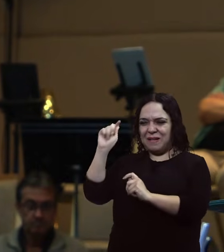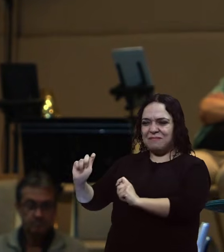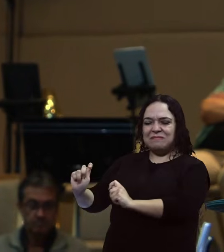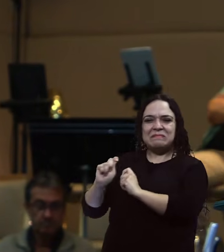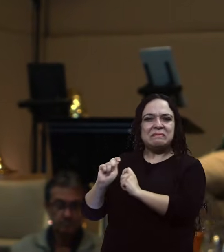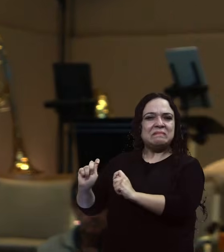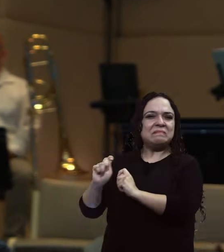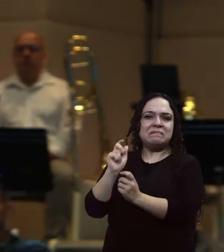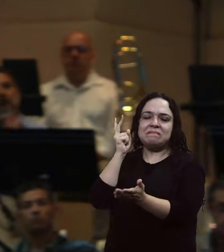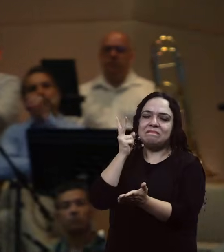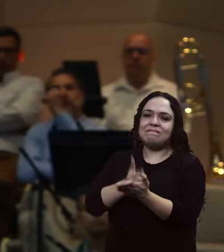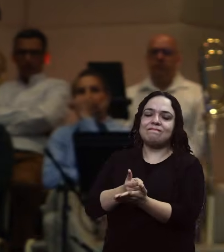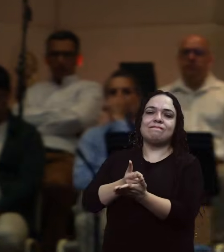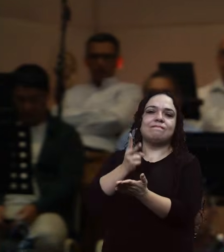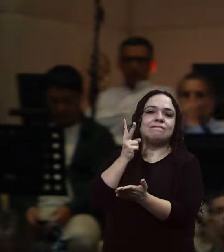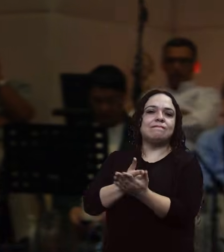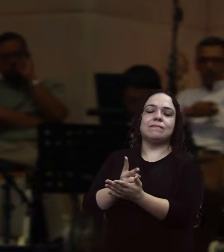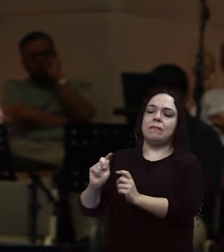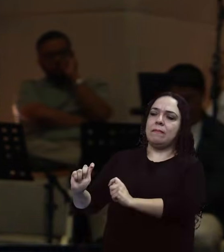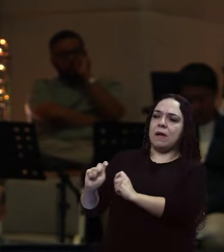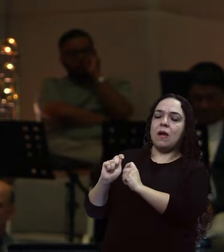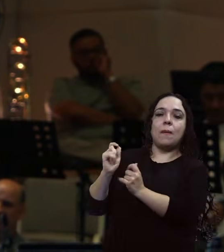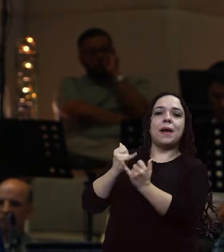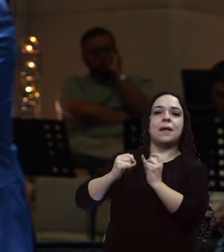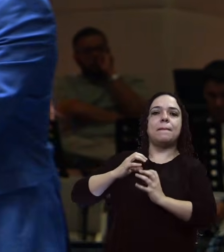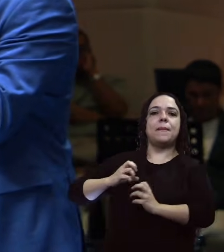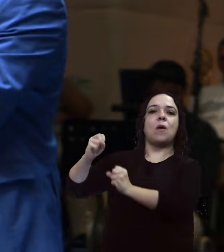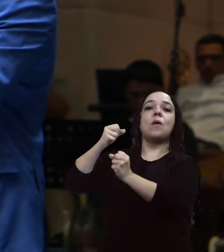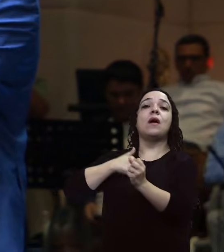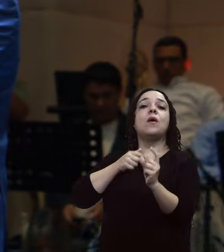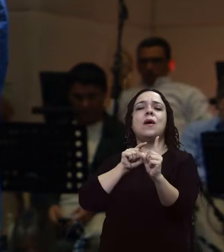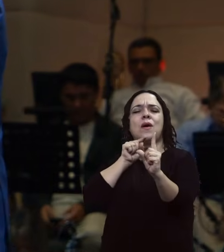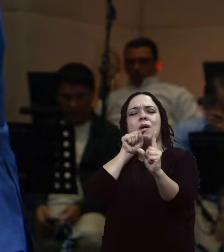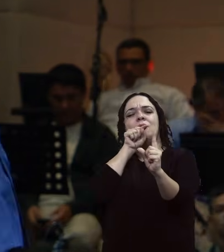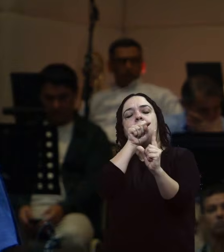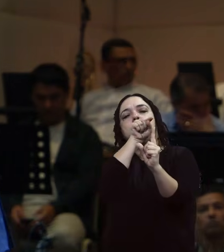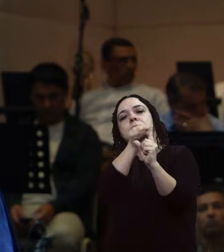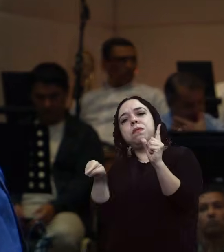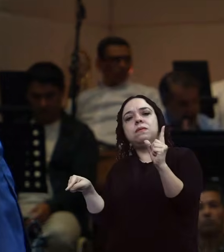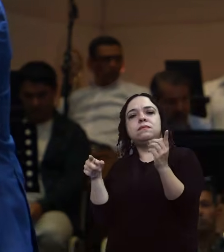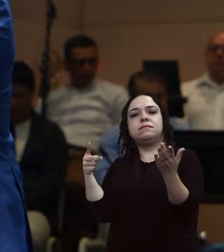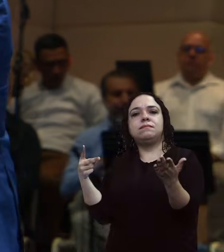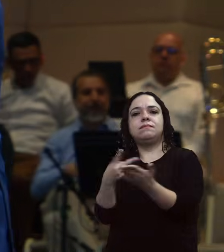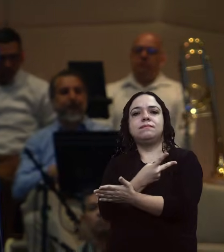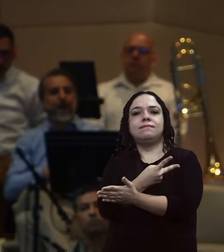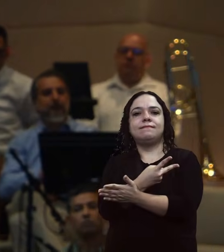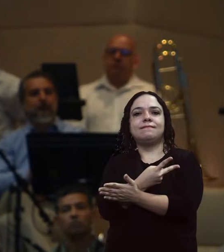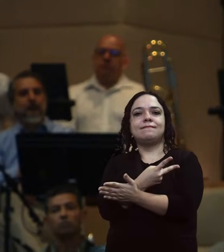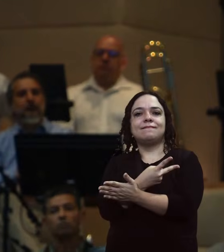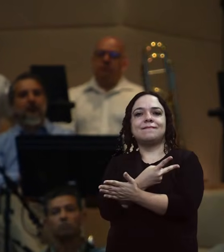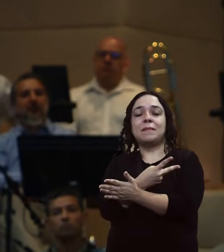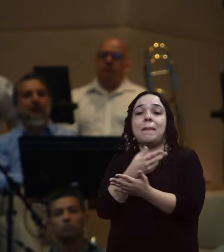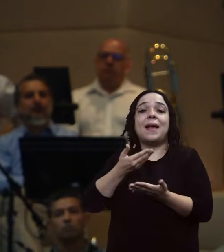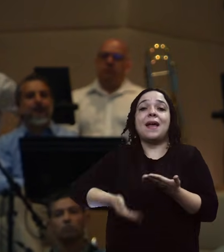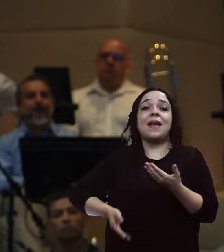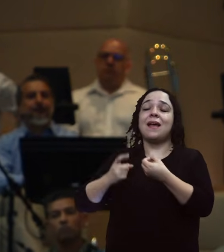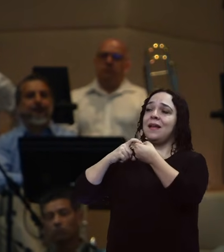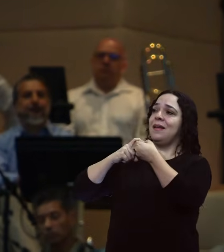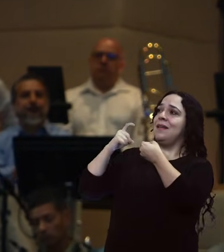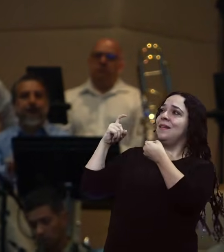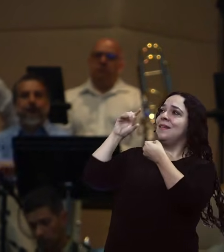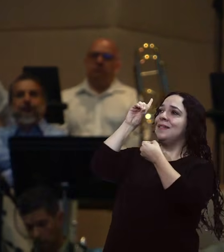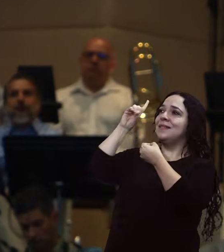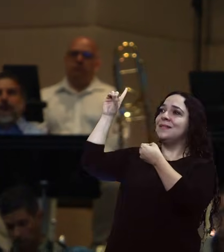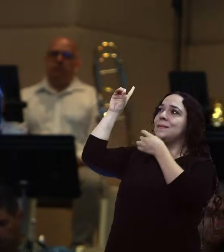sempre tentar roubar de nós o propósito de Deus e a sua presença manifesta na nossa